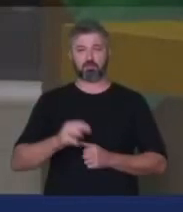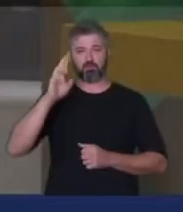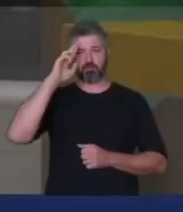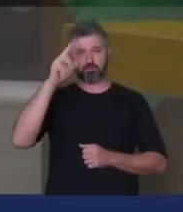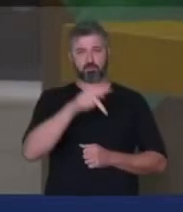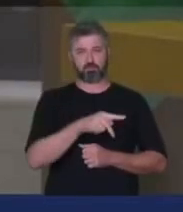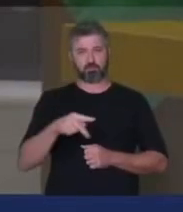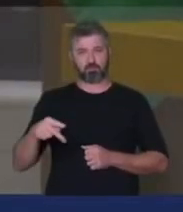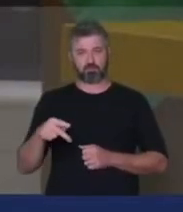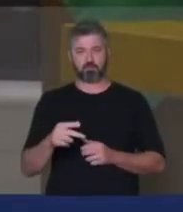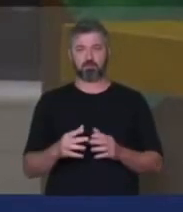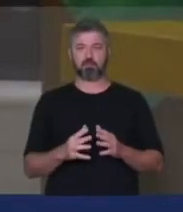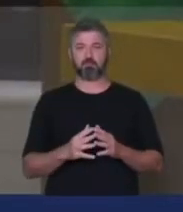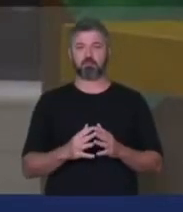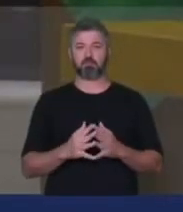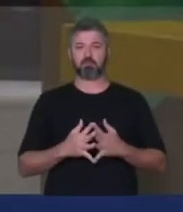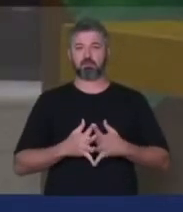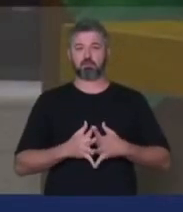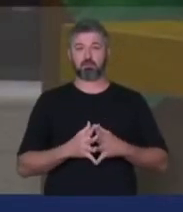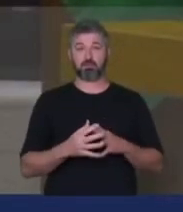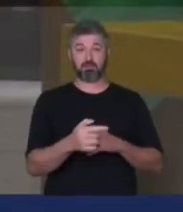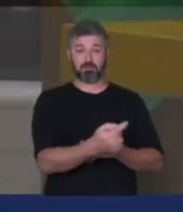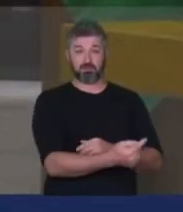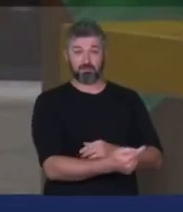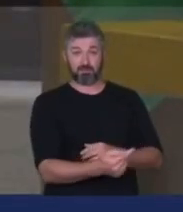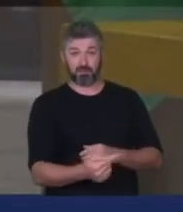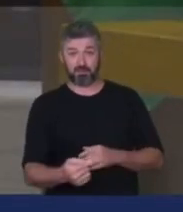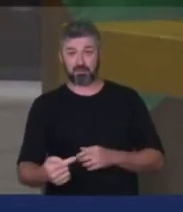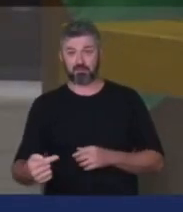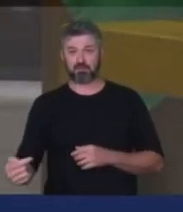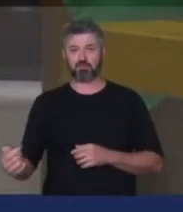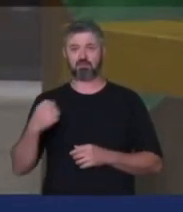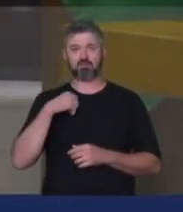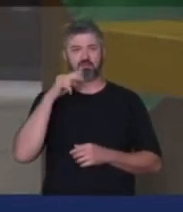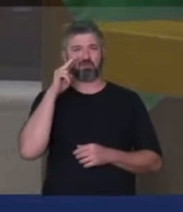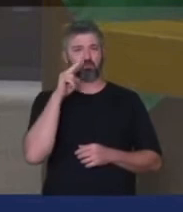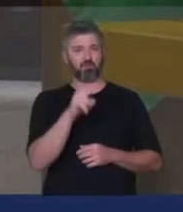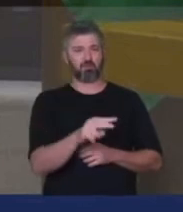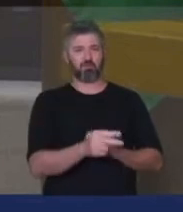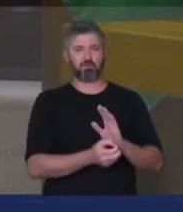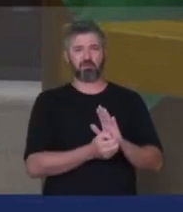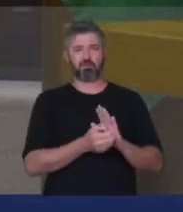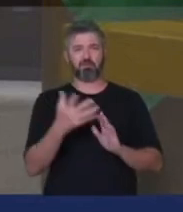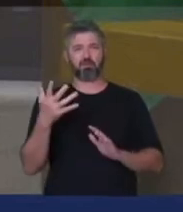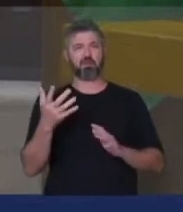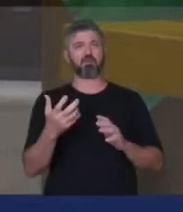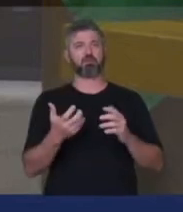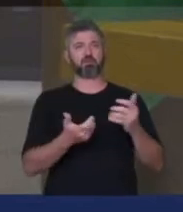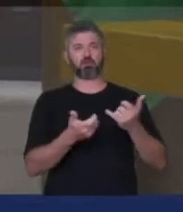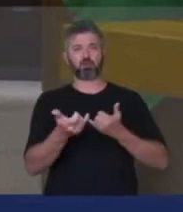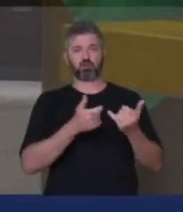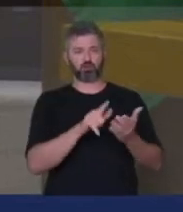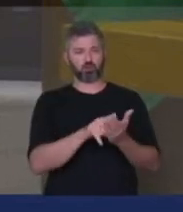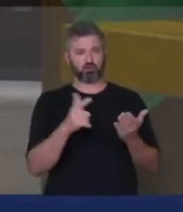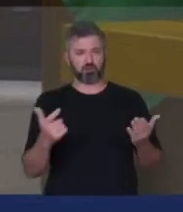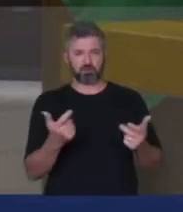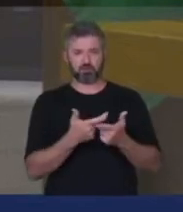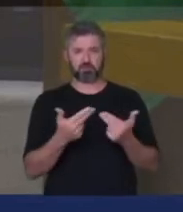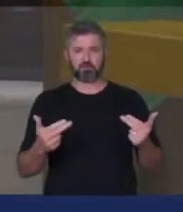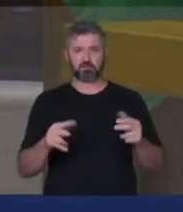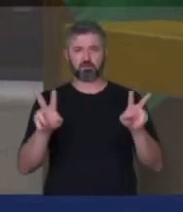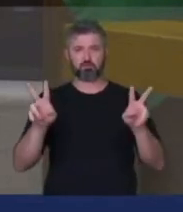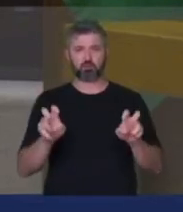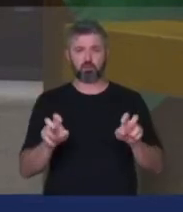Presidente, durante essa semana vi algumas notícias saindo em alguns jornais